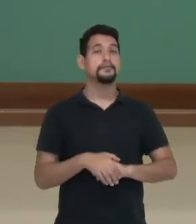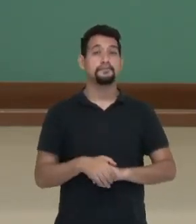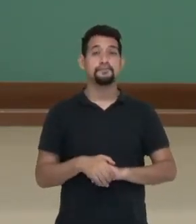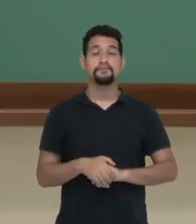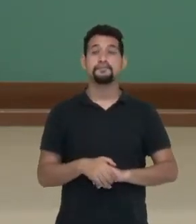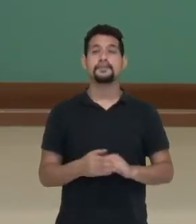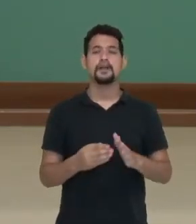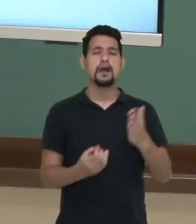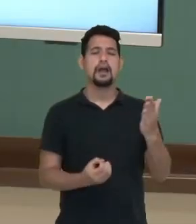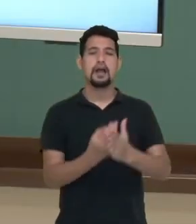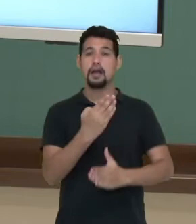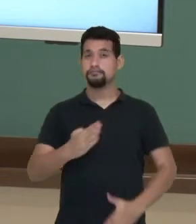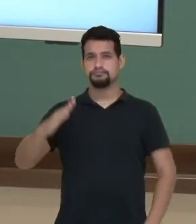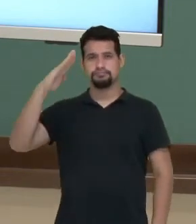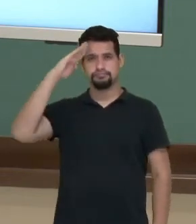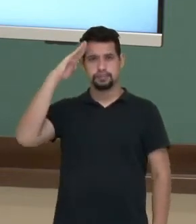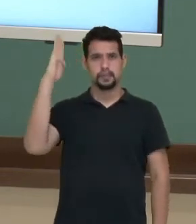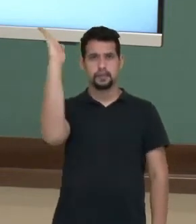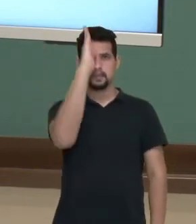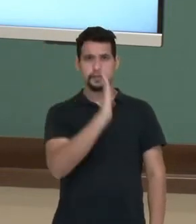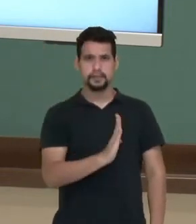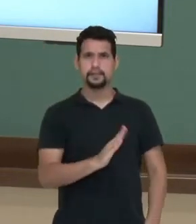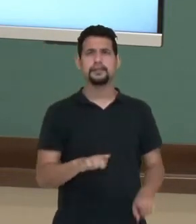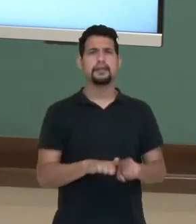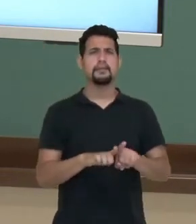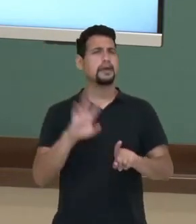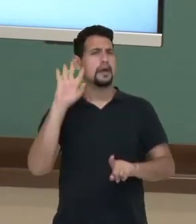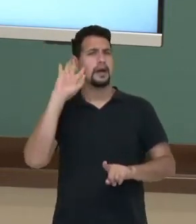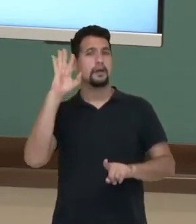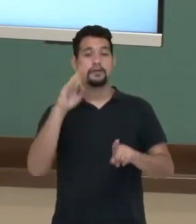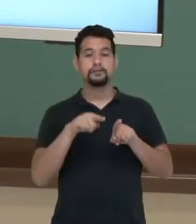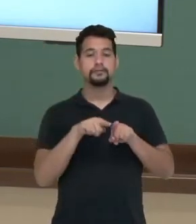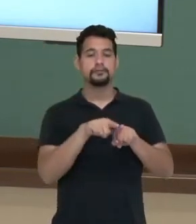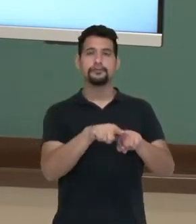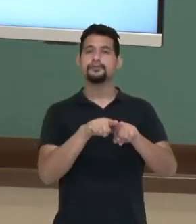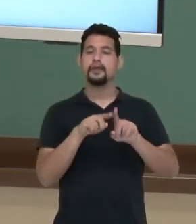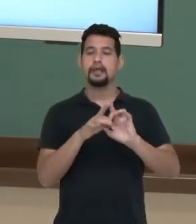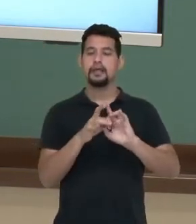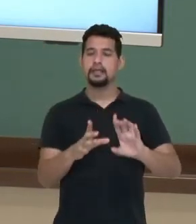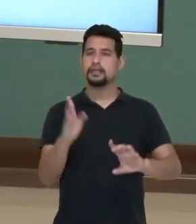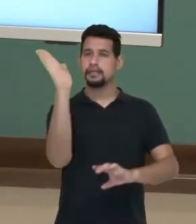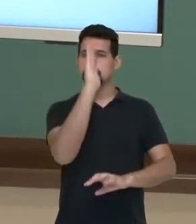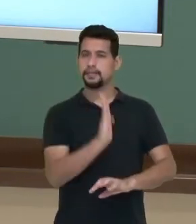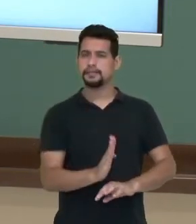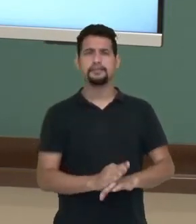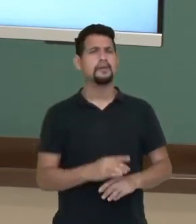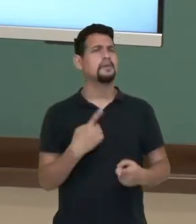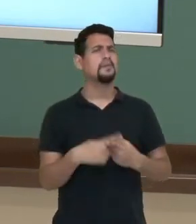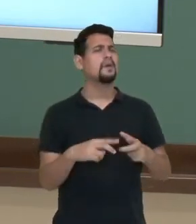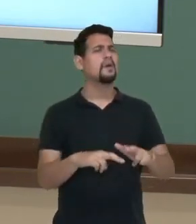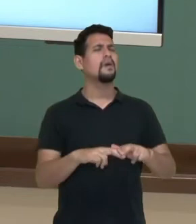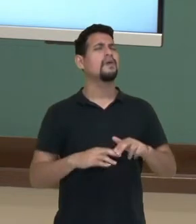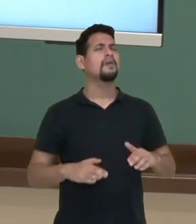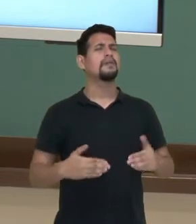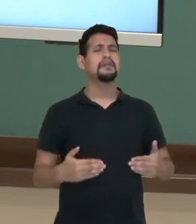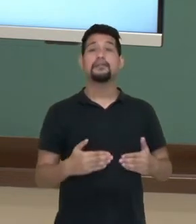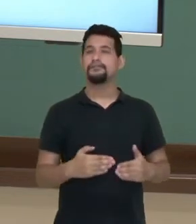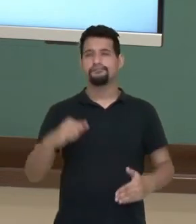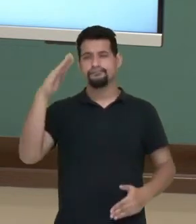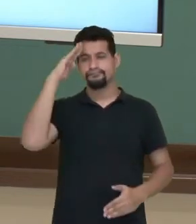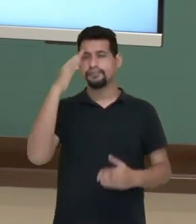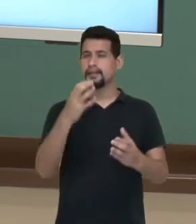a fundação do Exército Brasileiro ocorre simultaneamente à independência do Brasil. Por que motivo o Exército teve que atuar